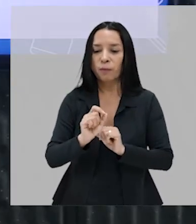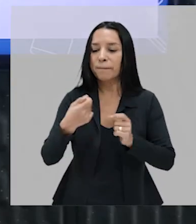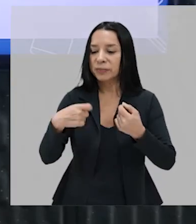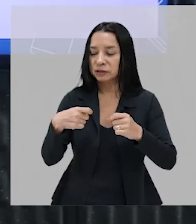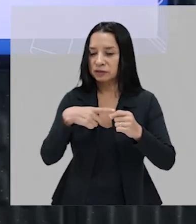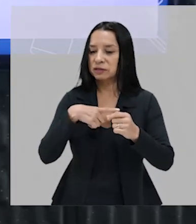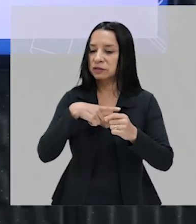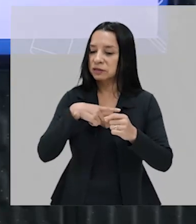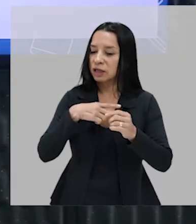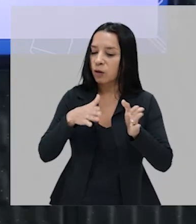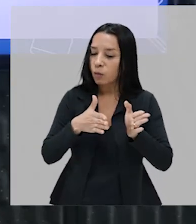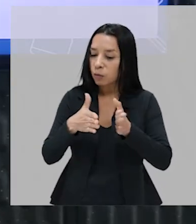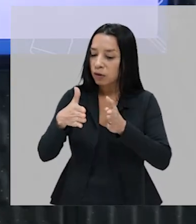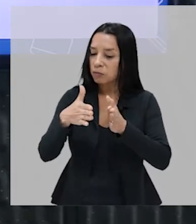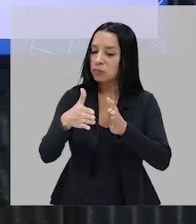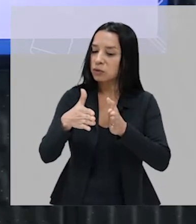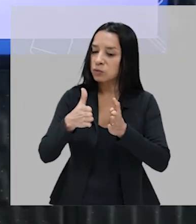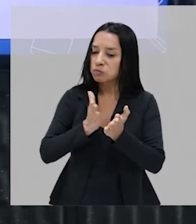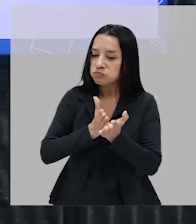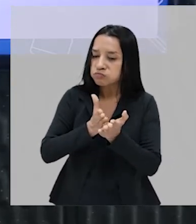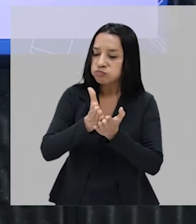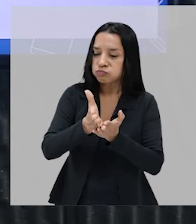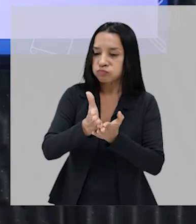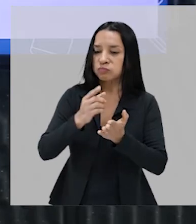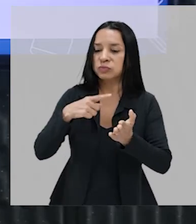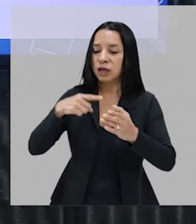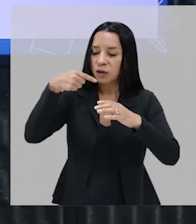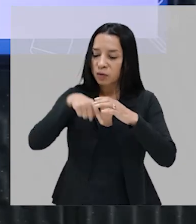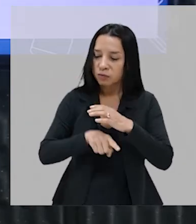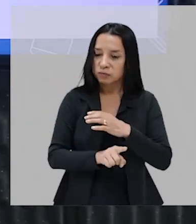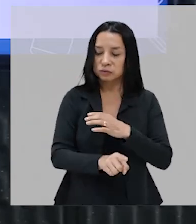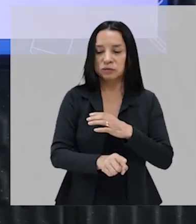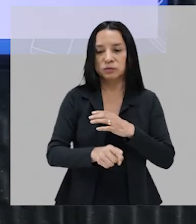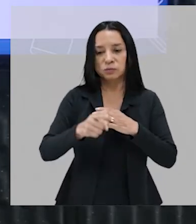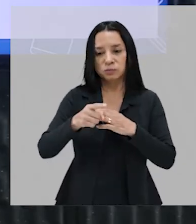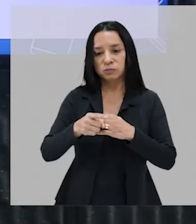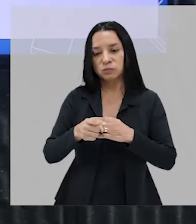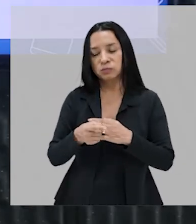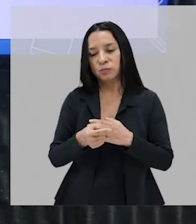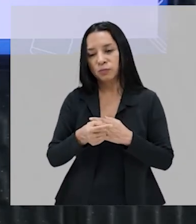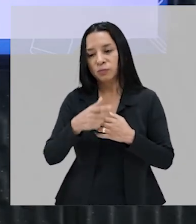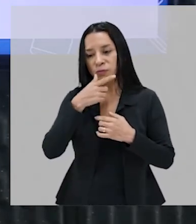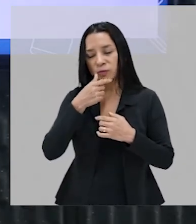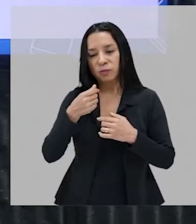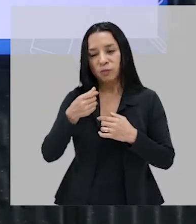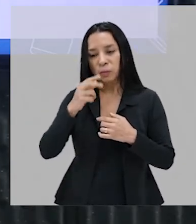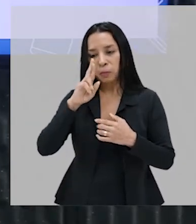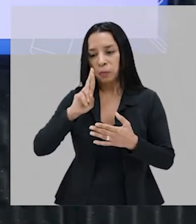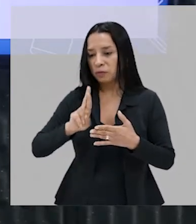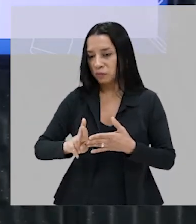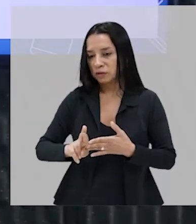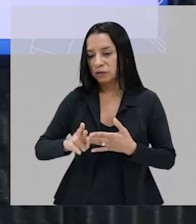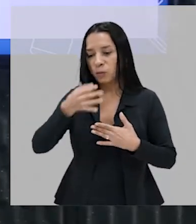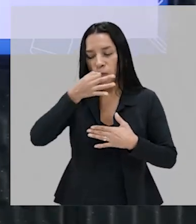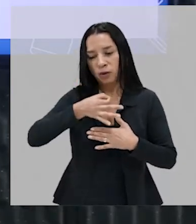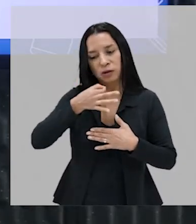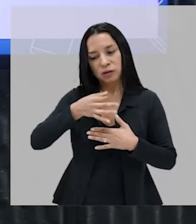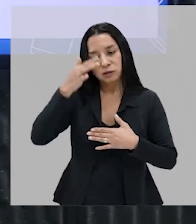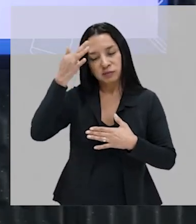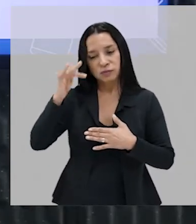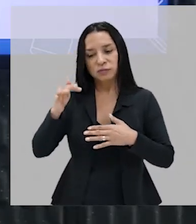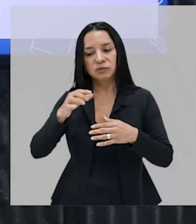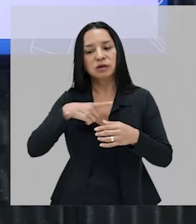a rigorosidade. Ela precisa ter profundidade, uma reflexão, uma crítica filosófica, profundidade. Precisa, então,